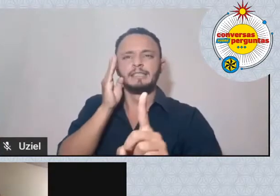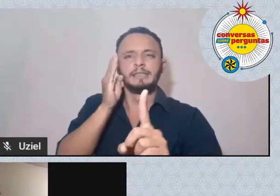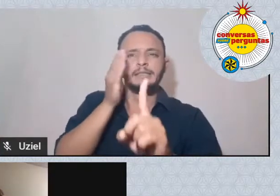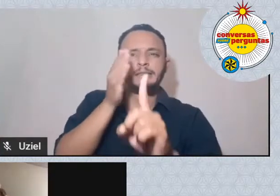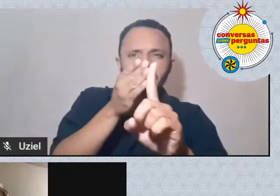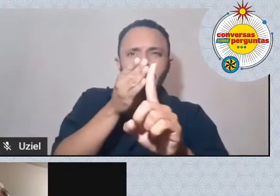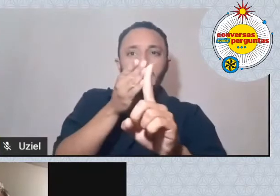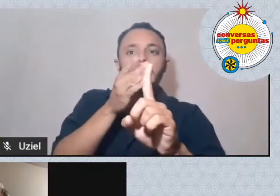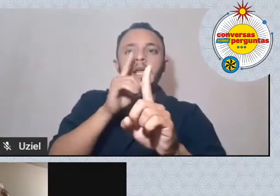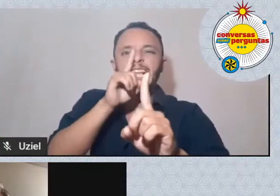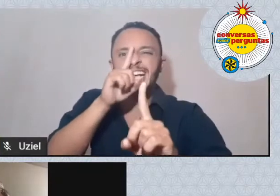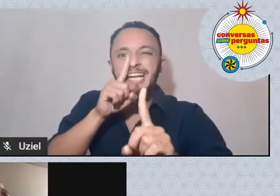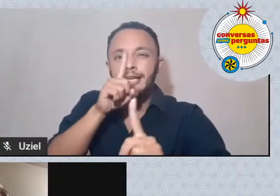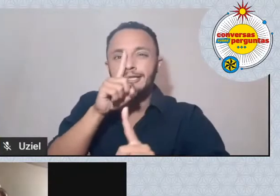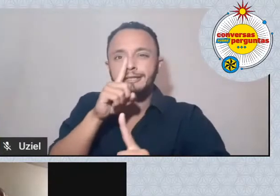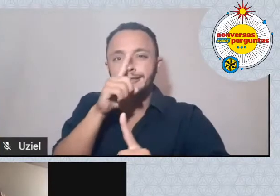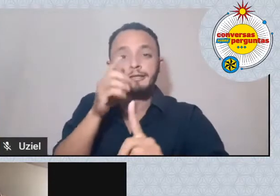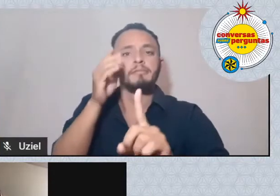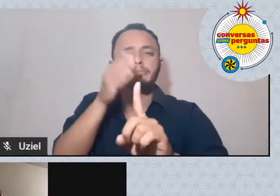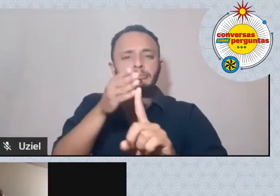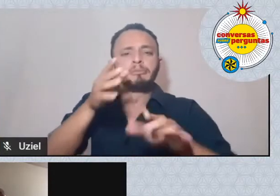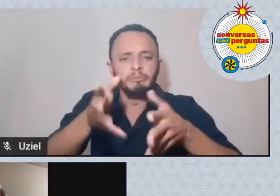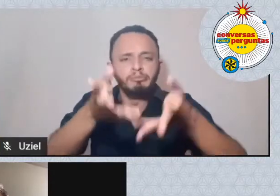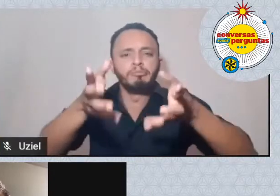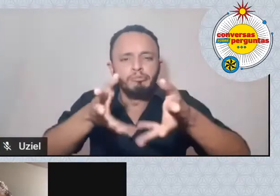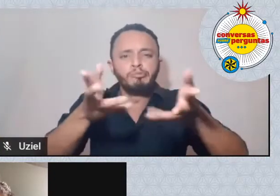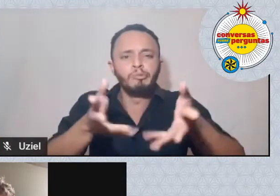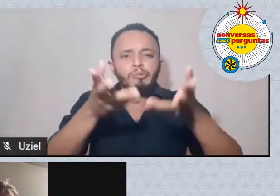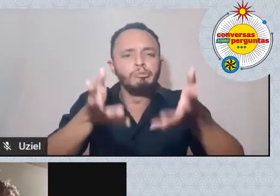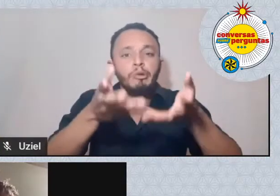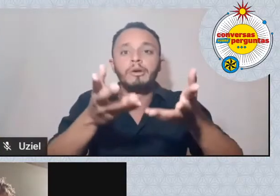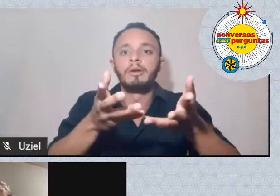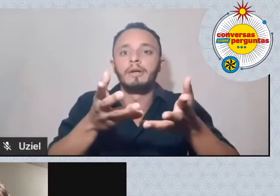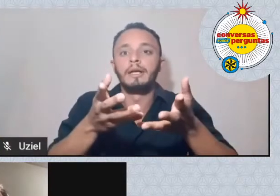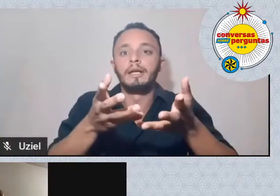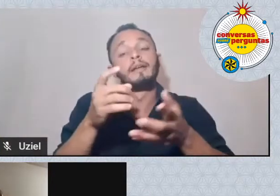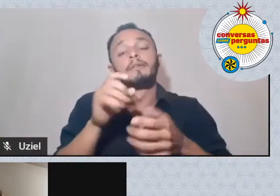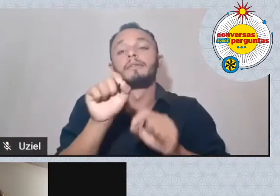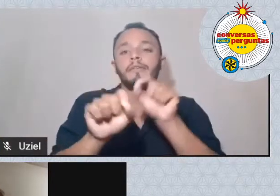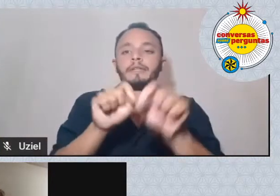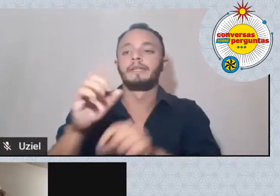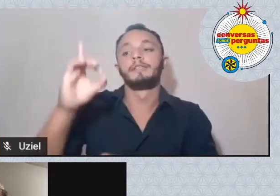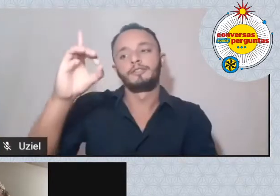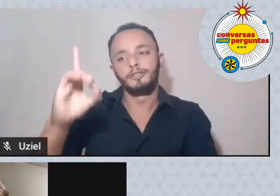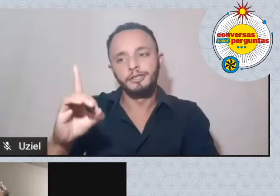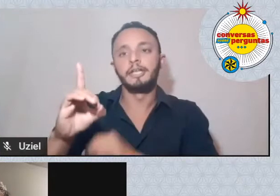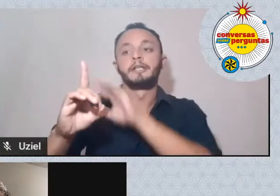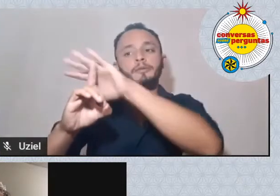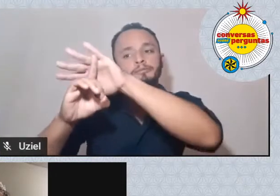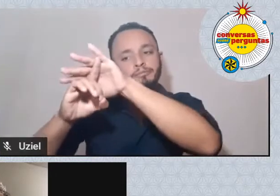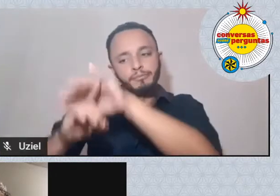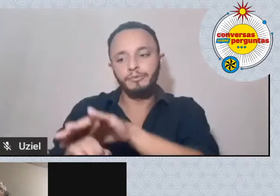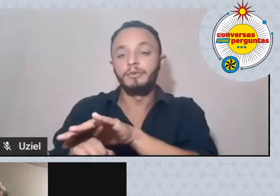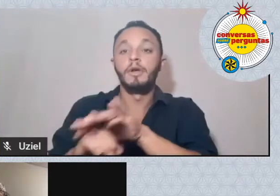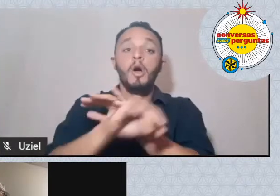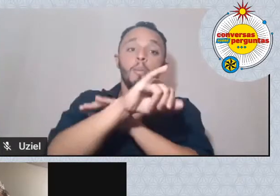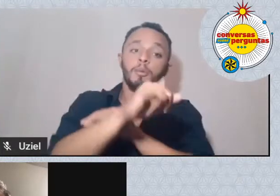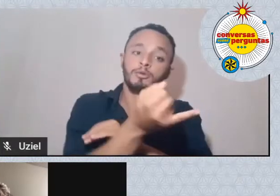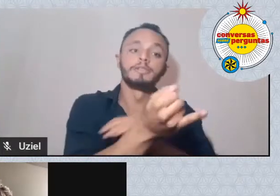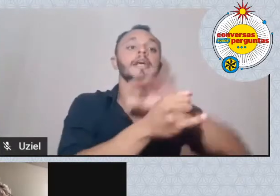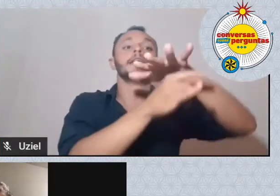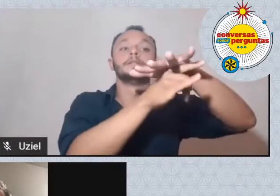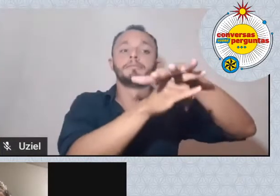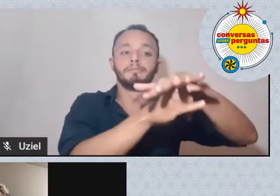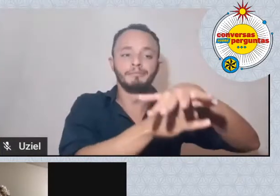para a justificação de supressão de direitos, supressão de emprego, supressão de oportunidades, né? E a gente